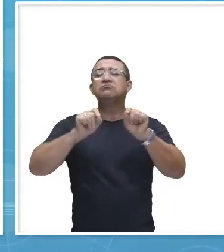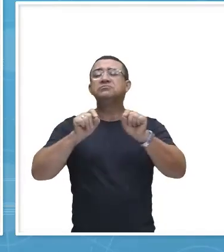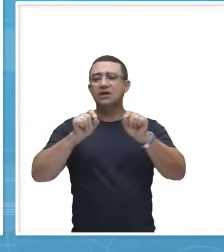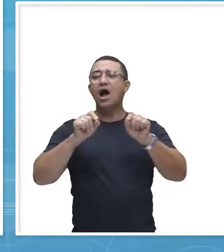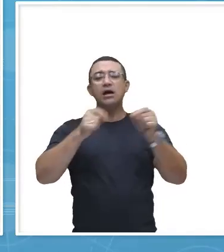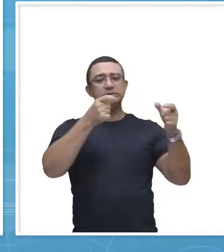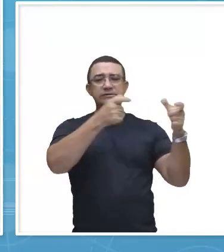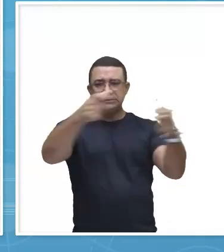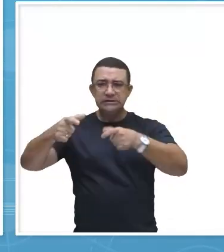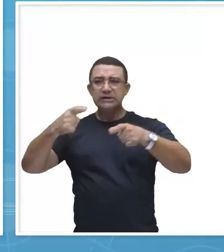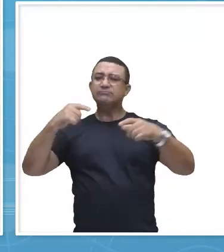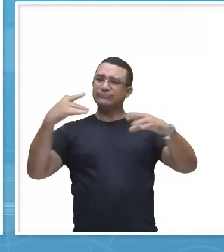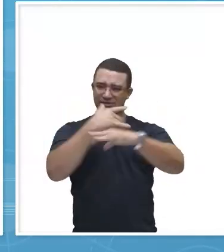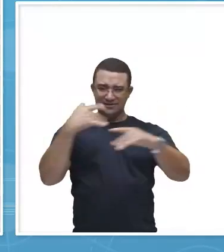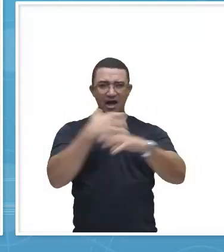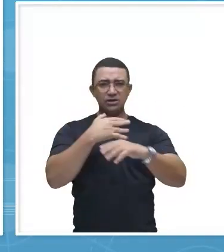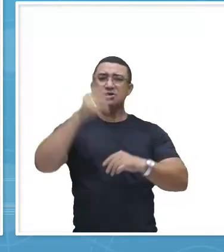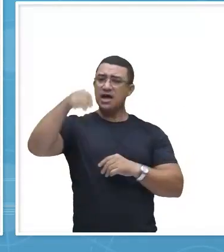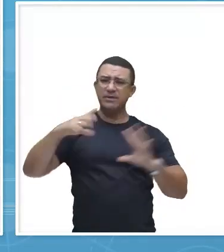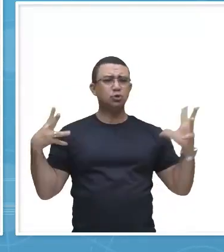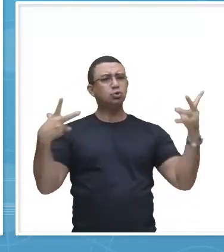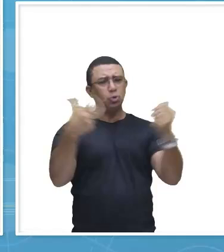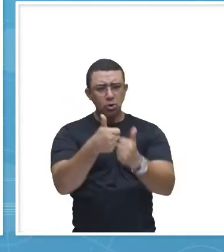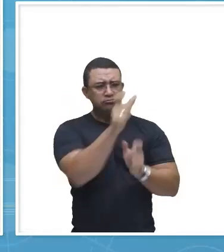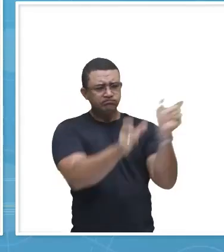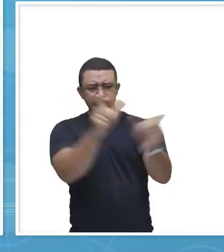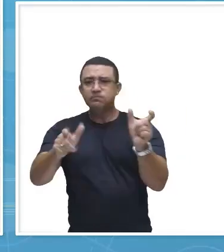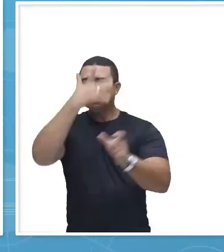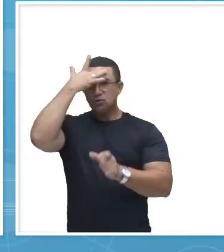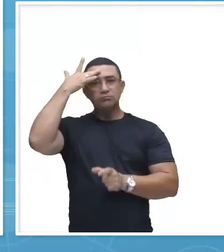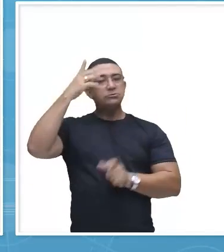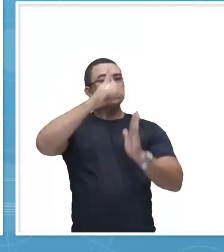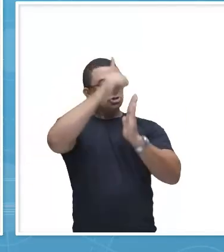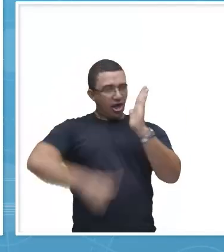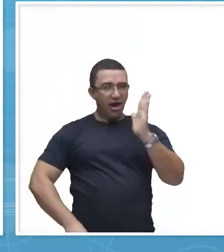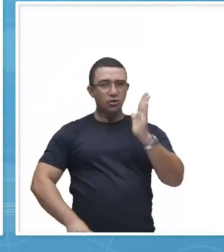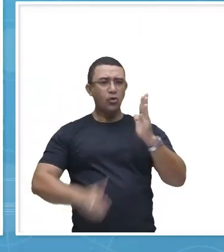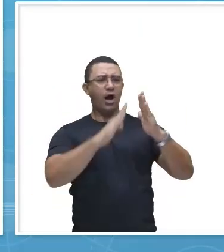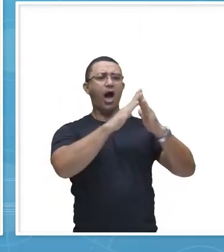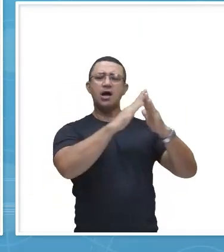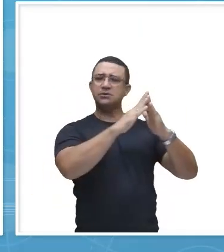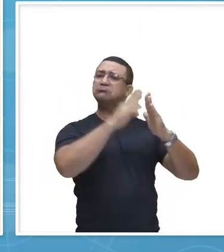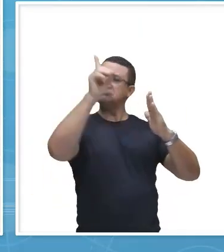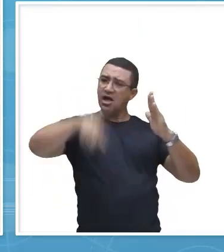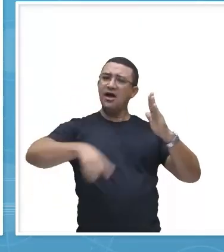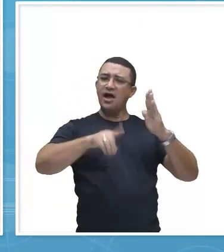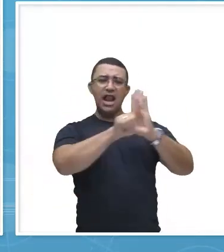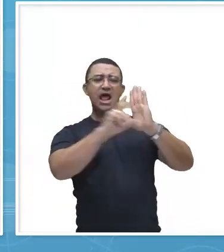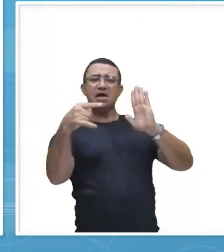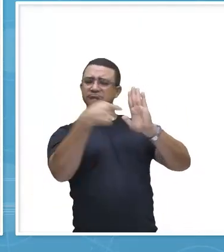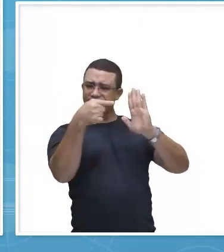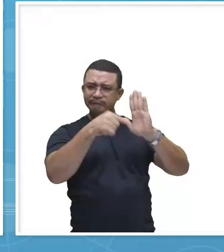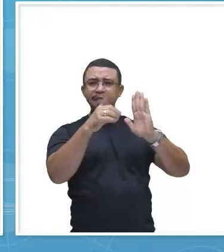espaço para todos os indivíduos. E o direito à moradia é um direito previsto em lei. Infelizmente, quando a